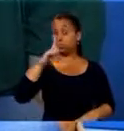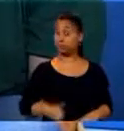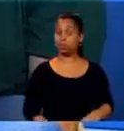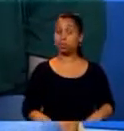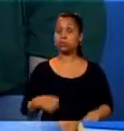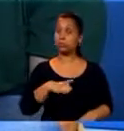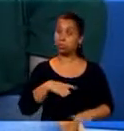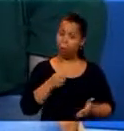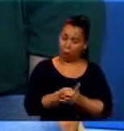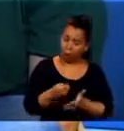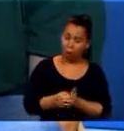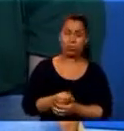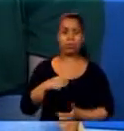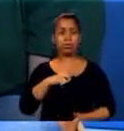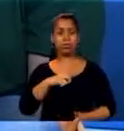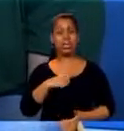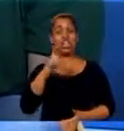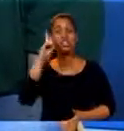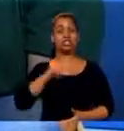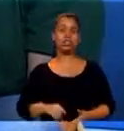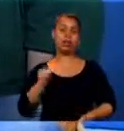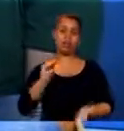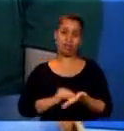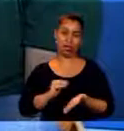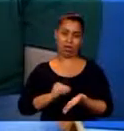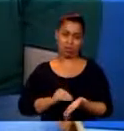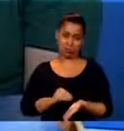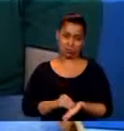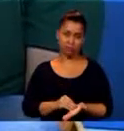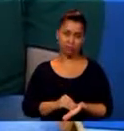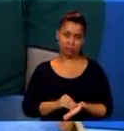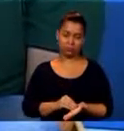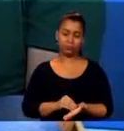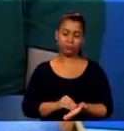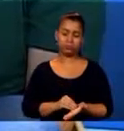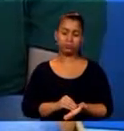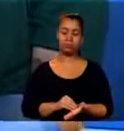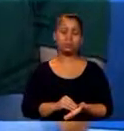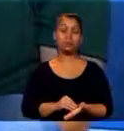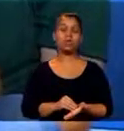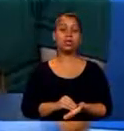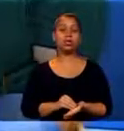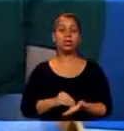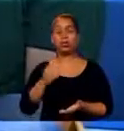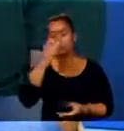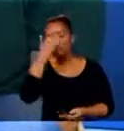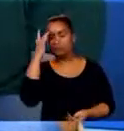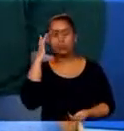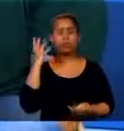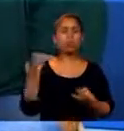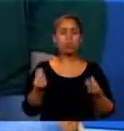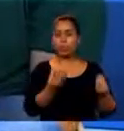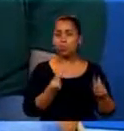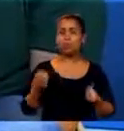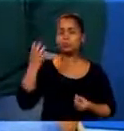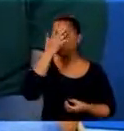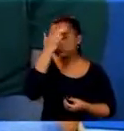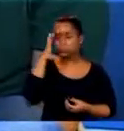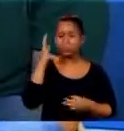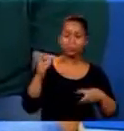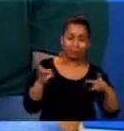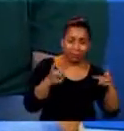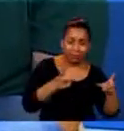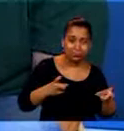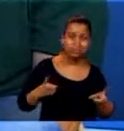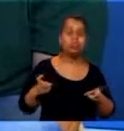porque a gente tem muita obrigação e poucos direitos. Eu vejo uma epidemia de dengue enorme e vejo